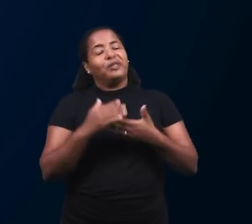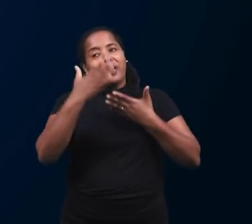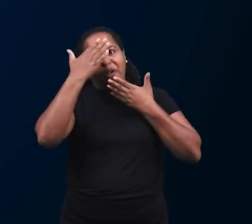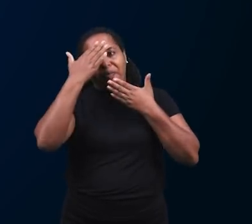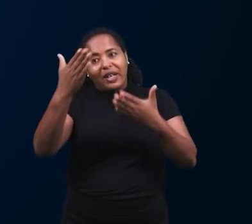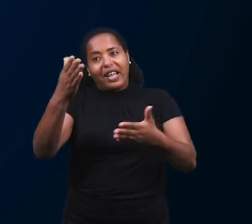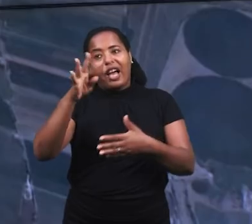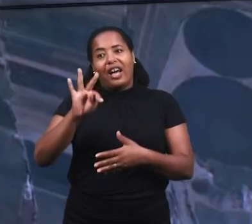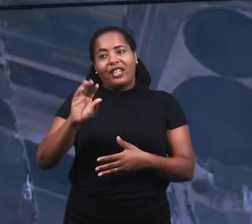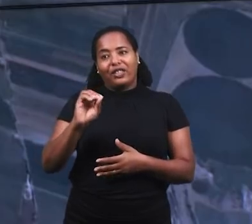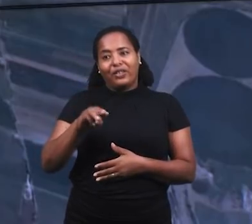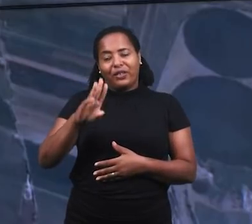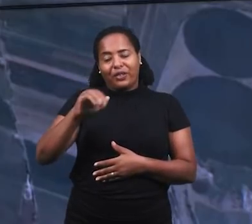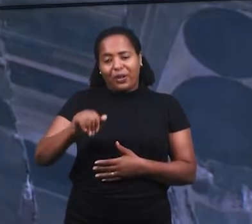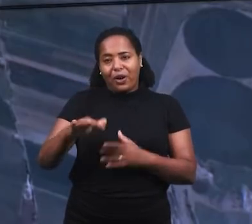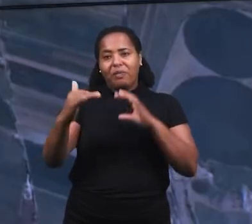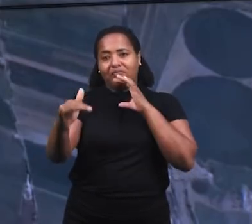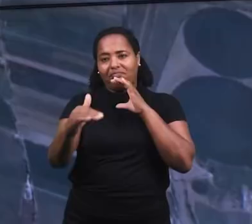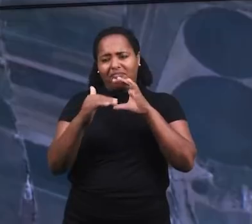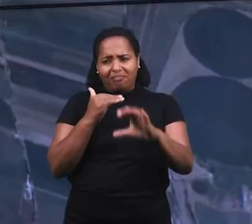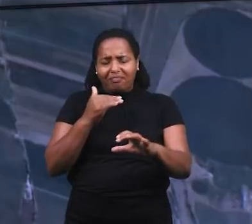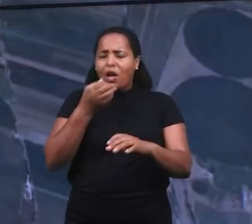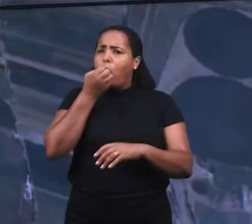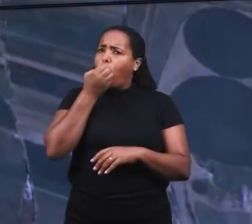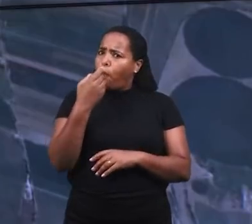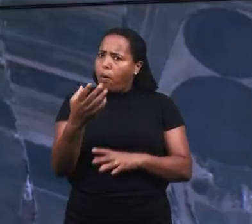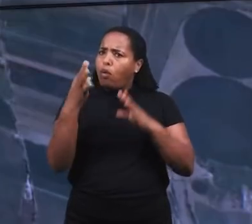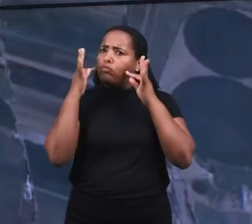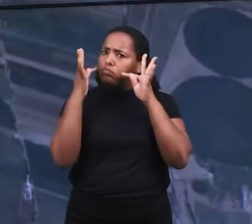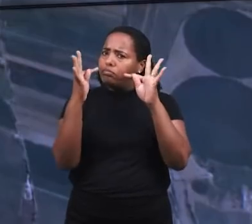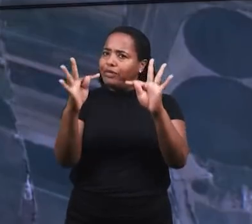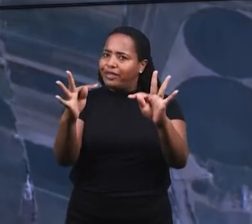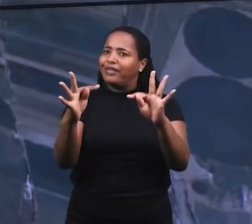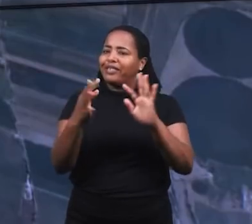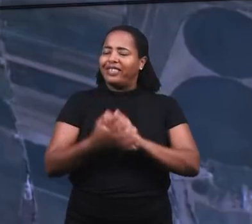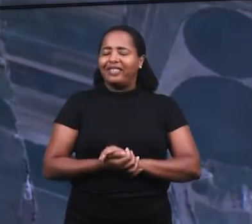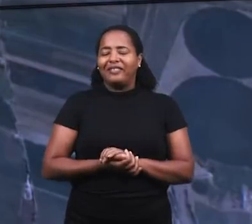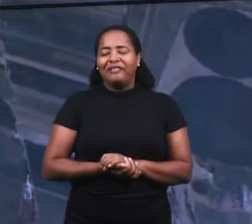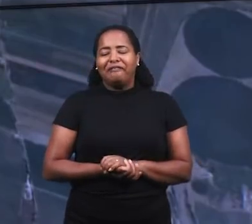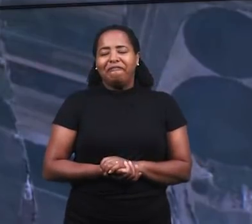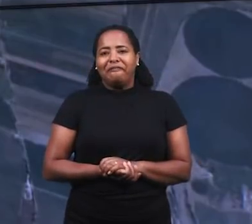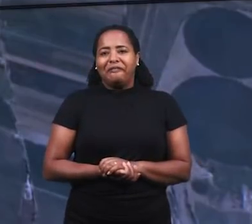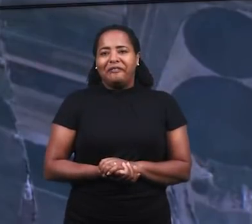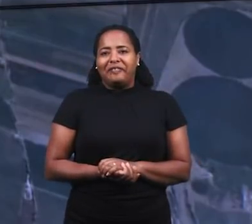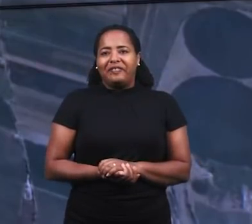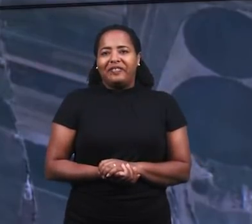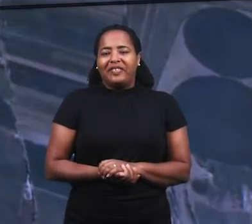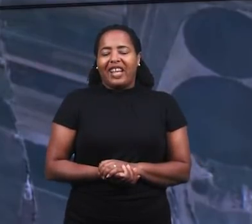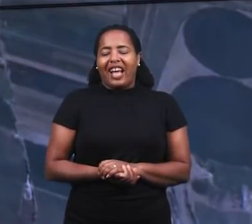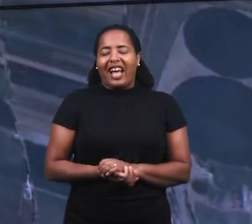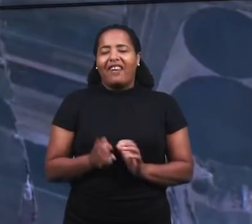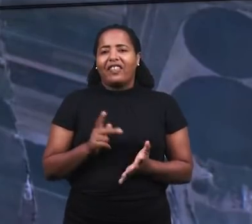A paz do Senhor Jesus. Irmão Tommy, muito obrigado pela sua participação, muito bem colocado aqui o seu